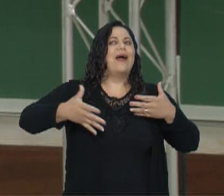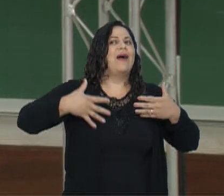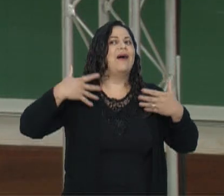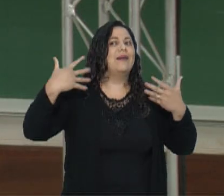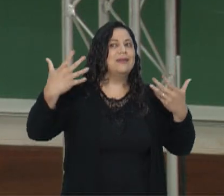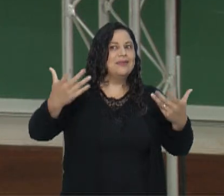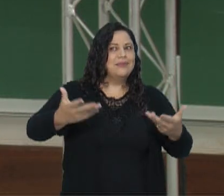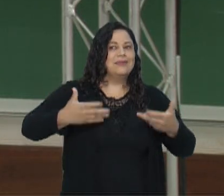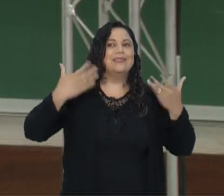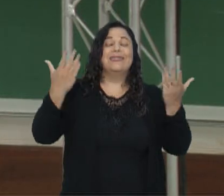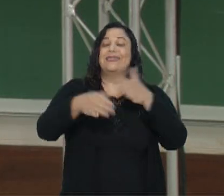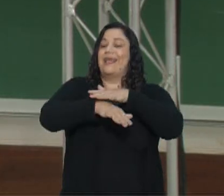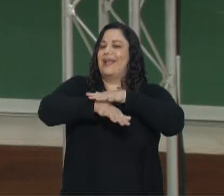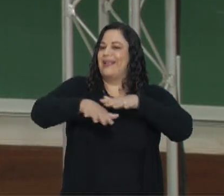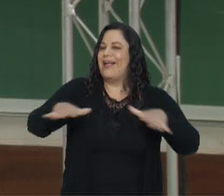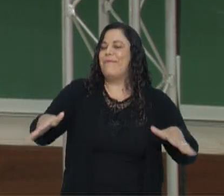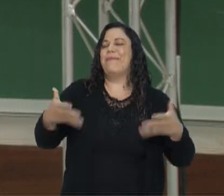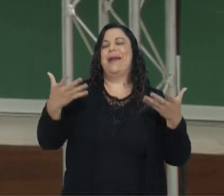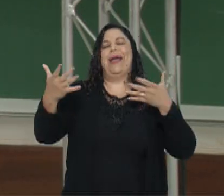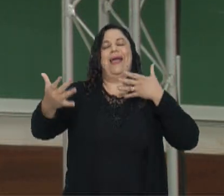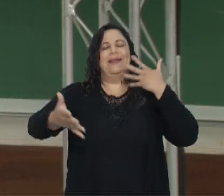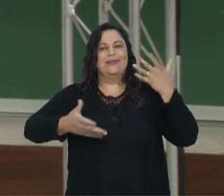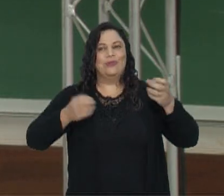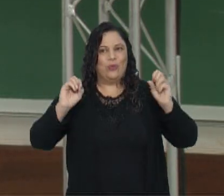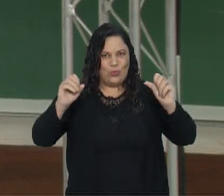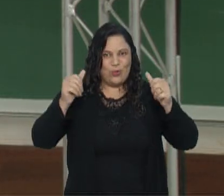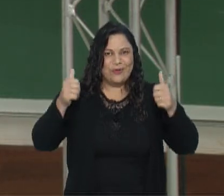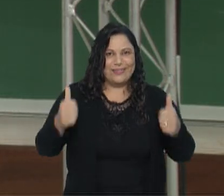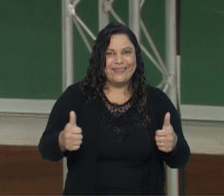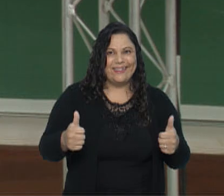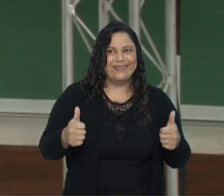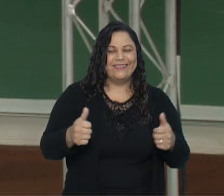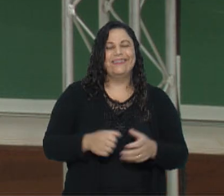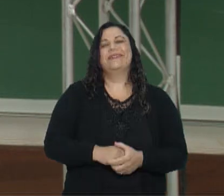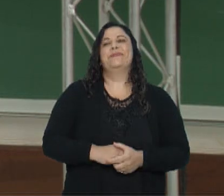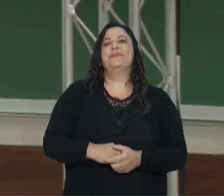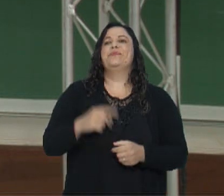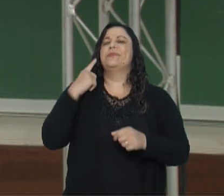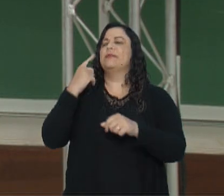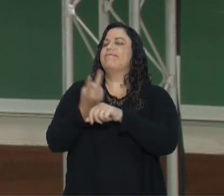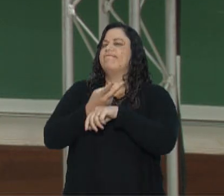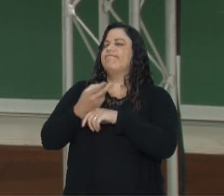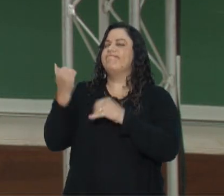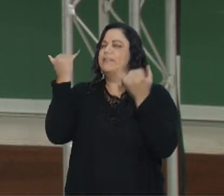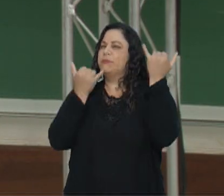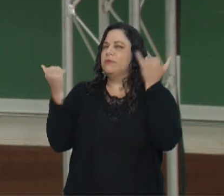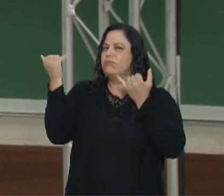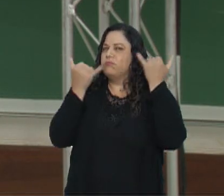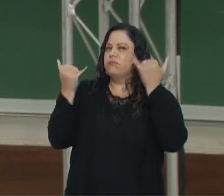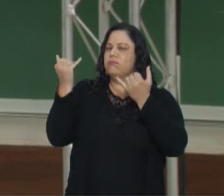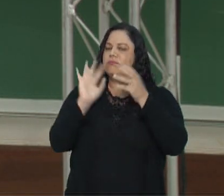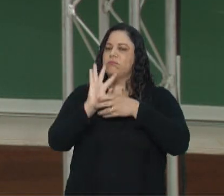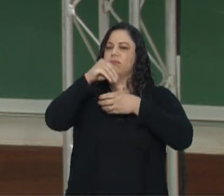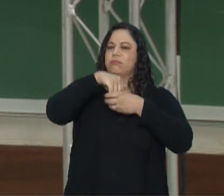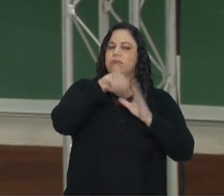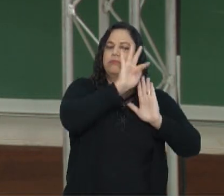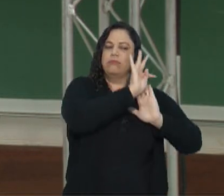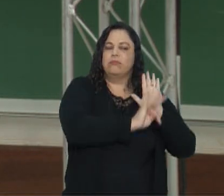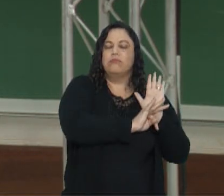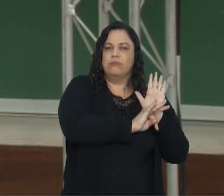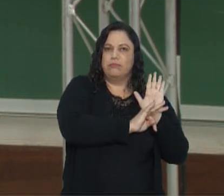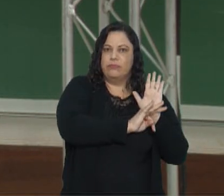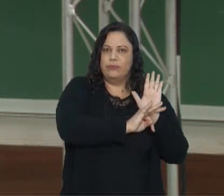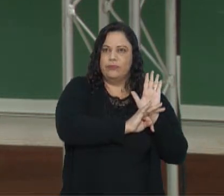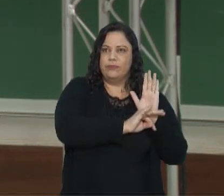daquele que está acabado, inacabado, ok? Busquem lá essas informações ali dentro do texto. Se você